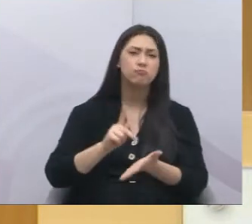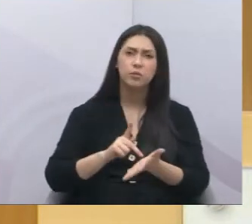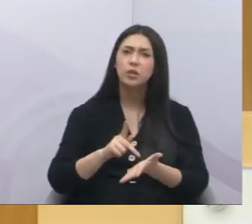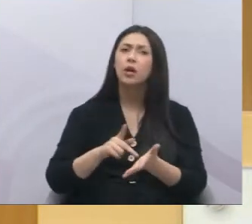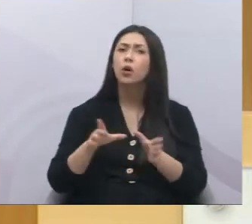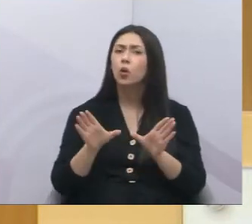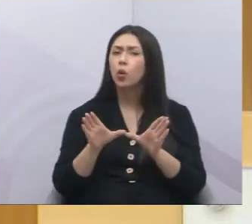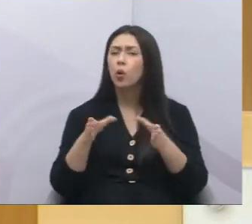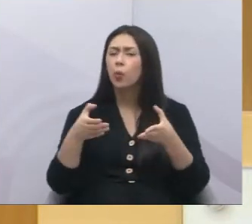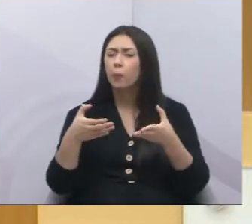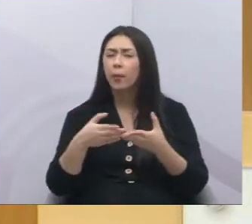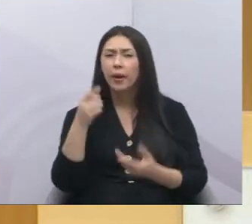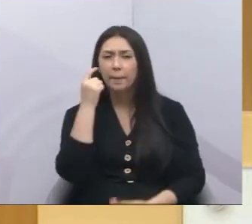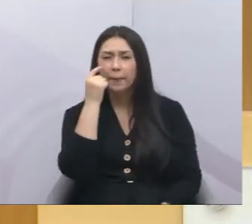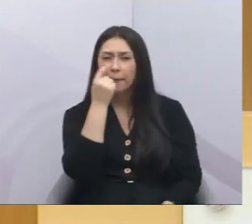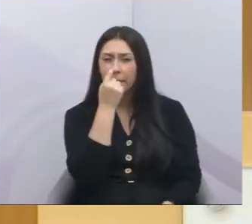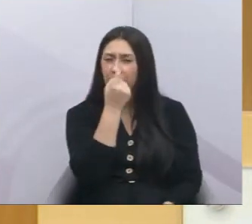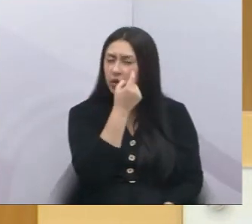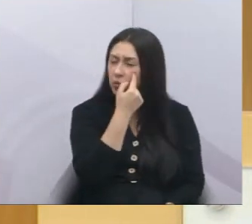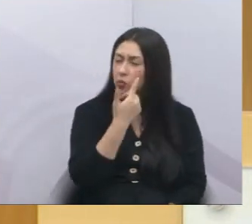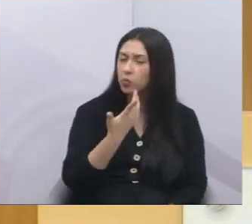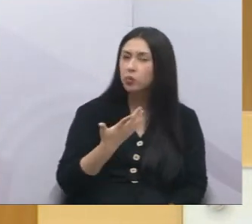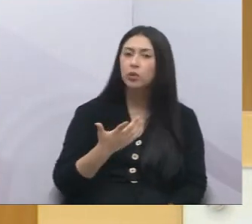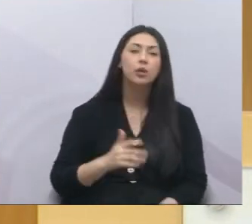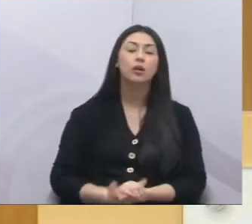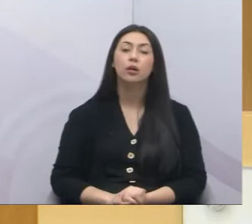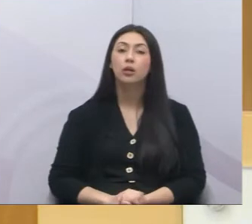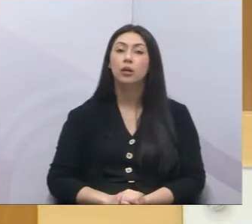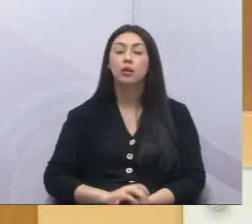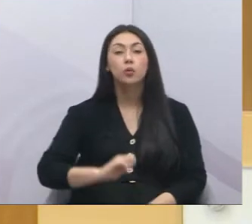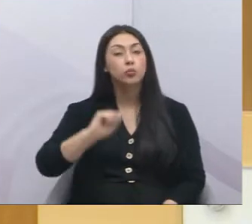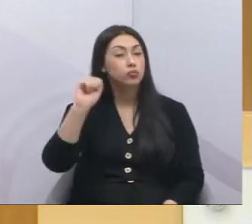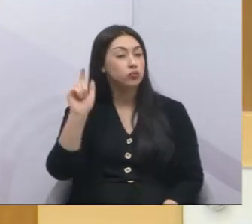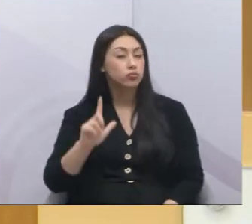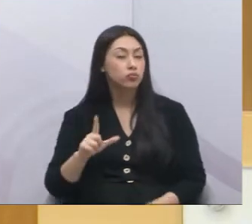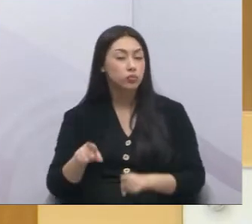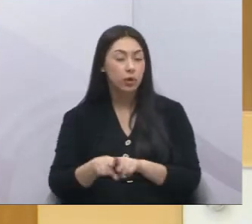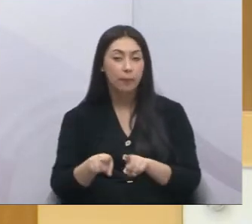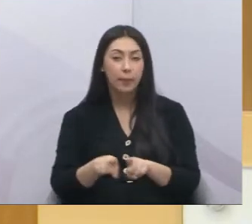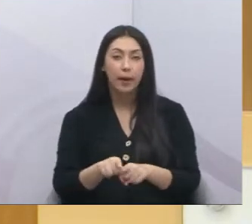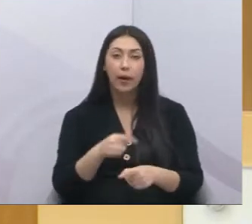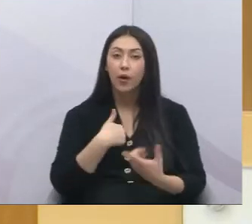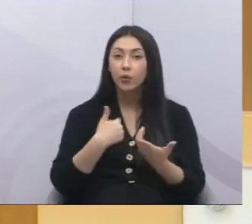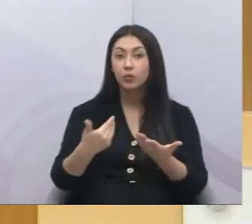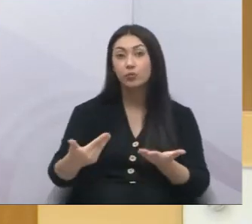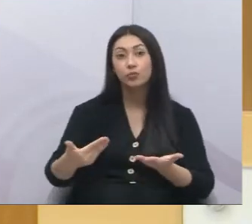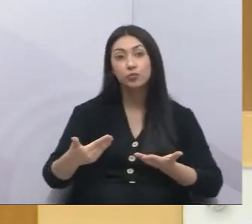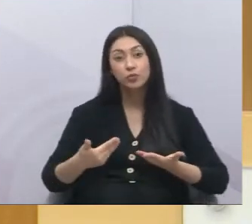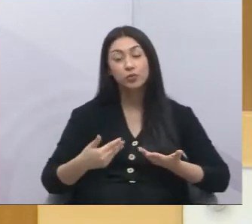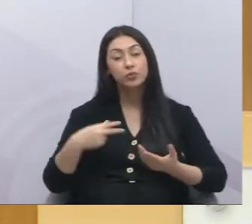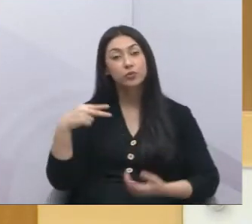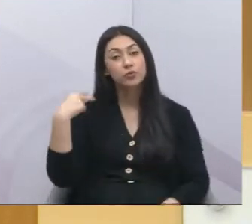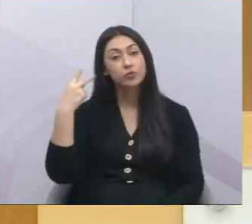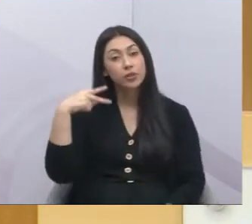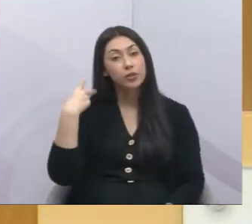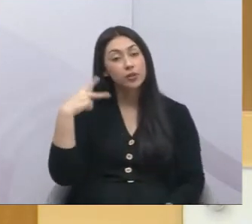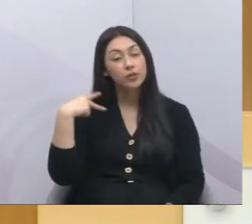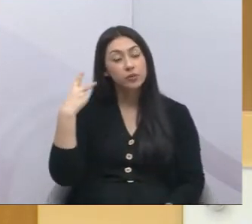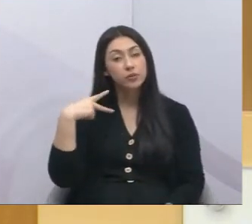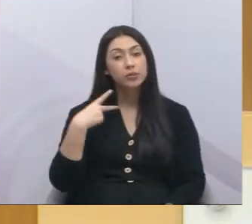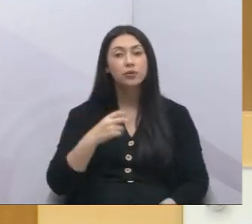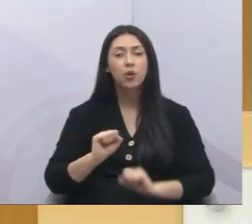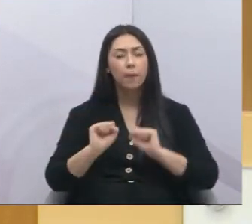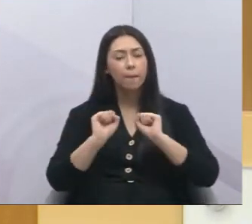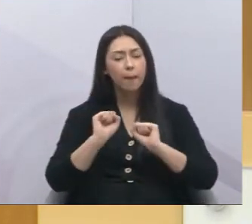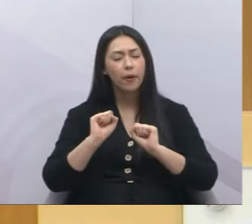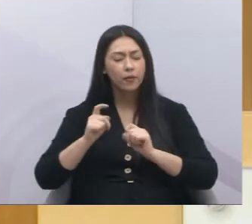do Parque Meia Lua, Lagoa Azul, tá bom? Então fica aqui meu convite aos vereadores que também façam